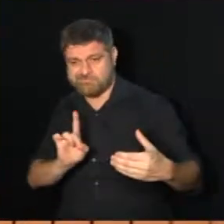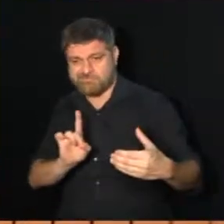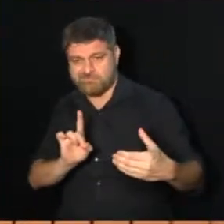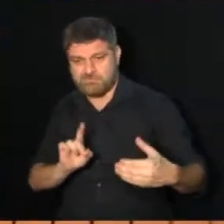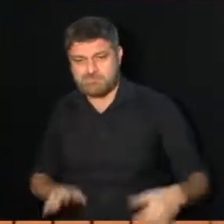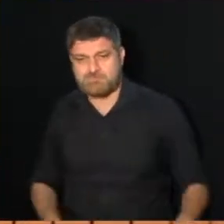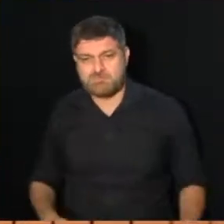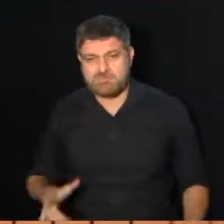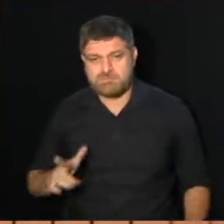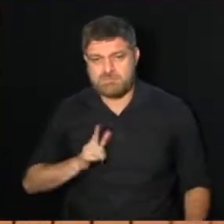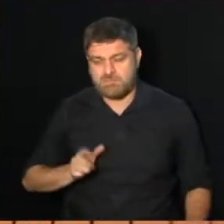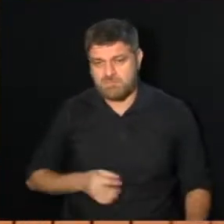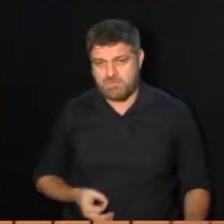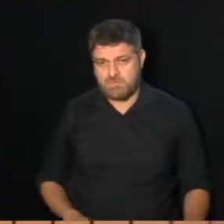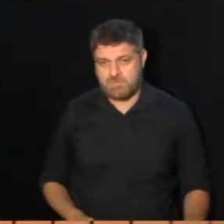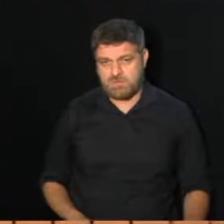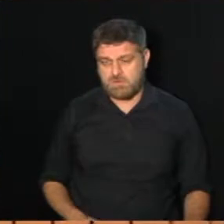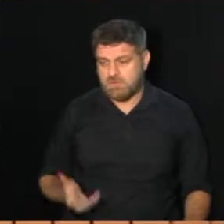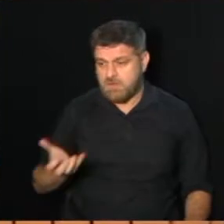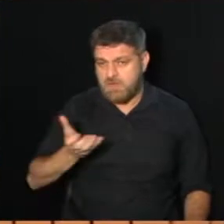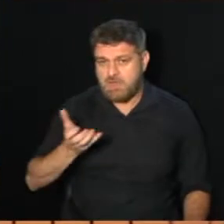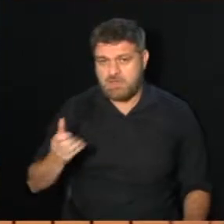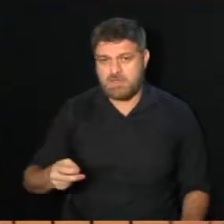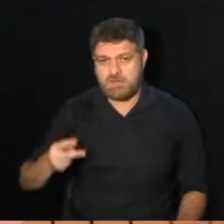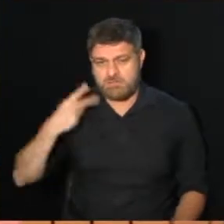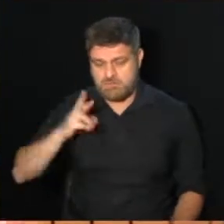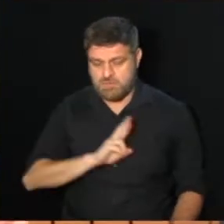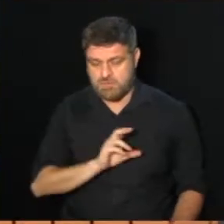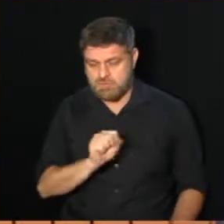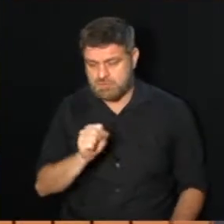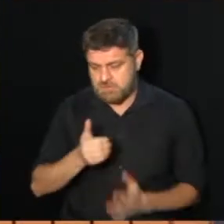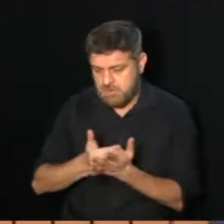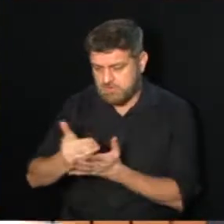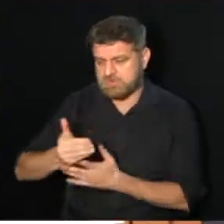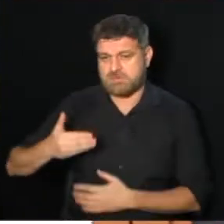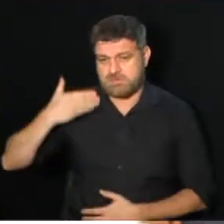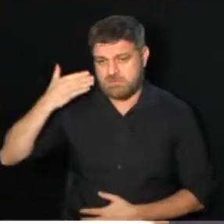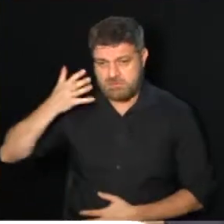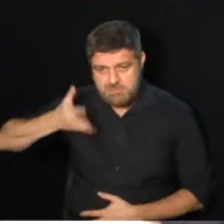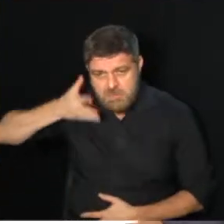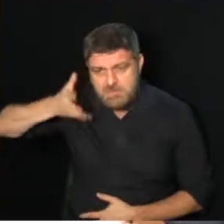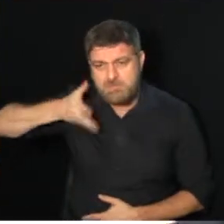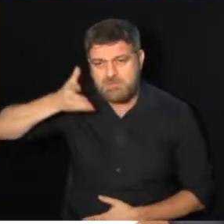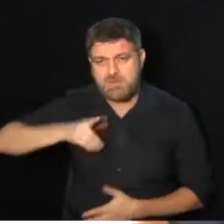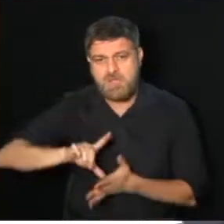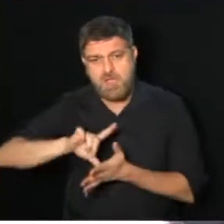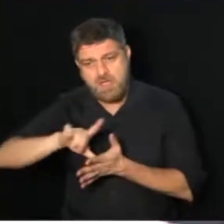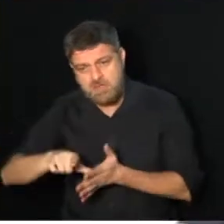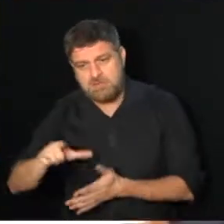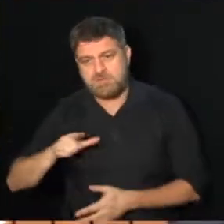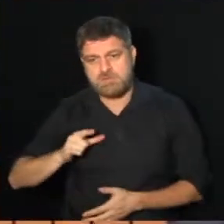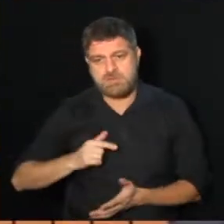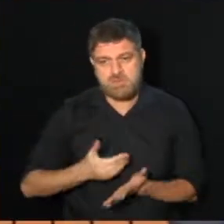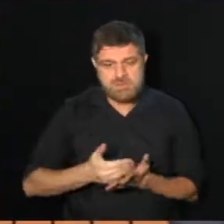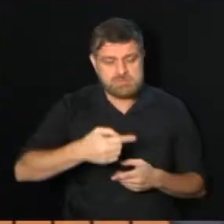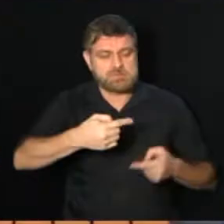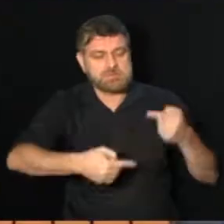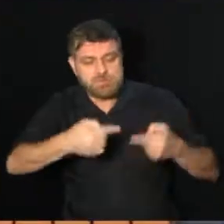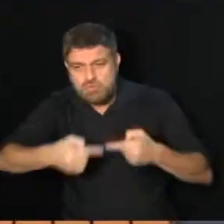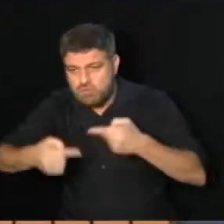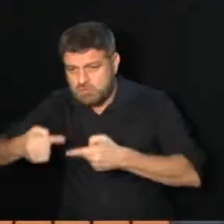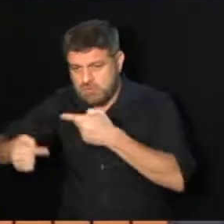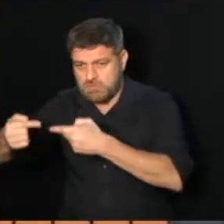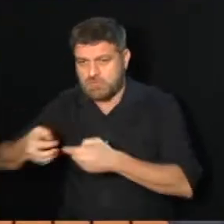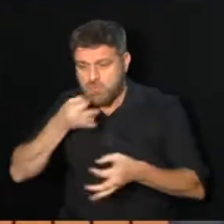sentido, eu quero passar a palavra inicialmente ao vereador Luiz Carlos Rossini para fazer as suas considerações e, na sequência, iniciamos já a discussão do